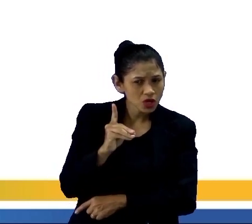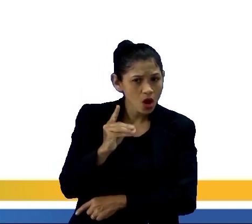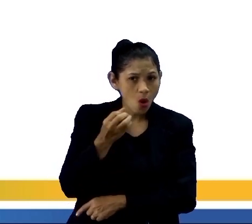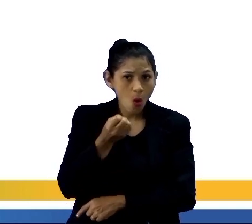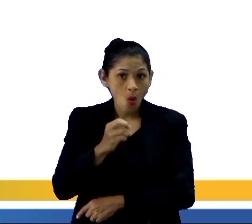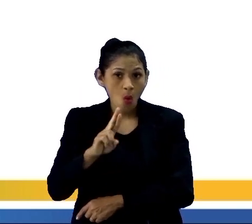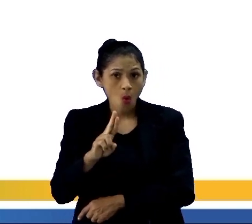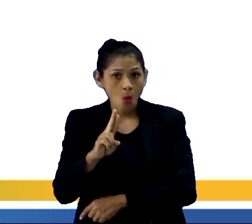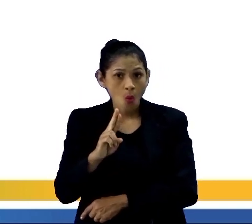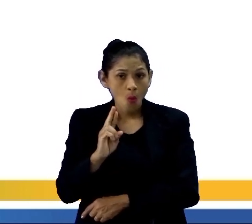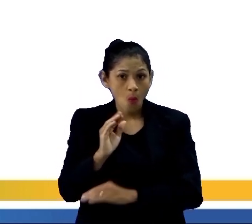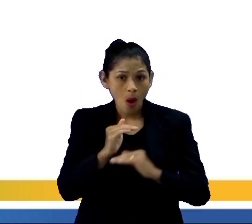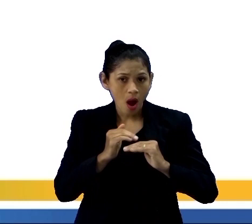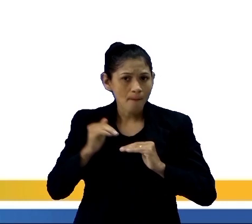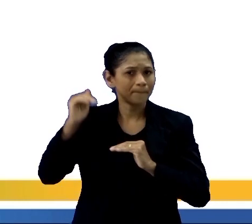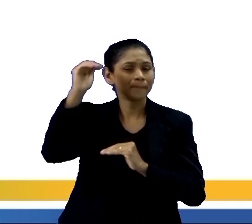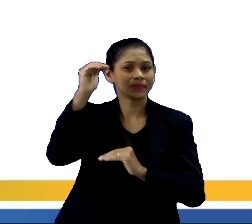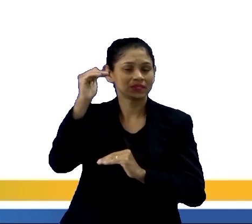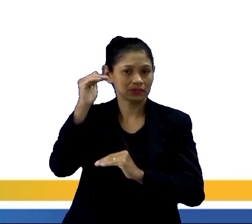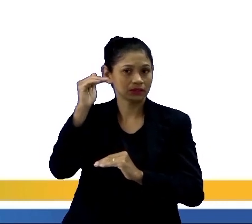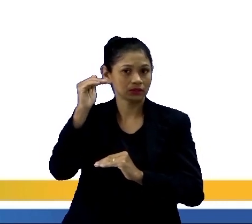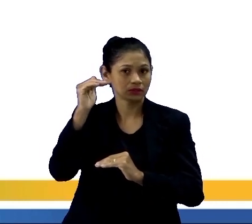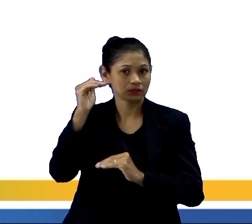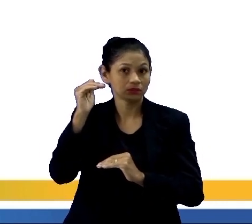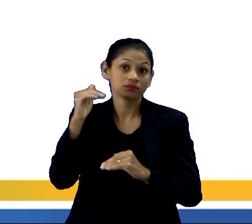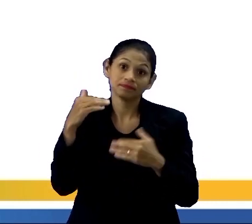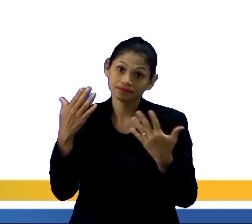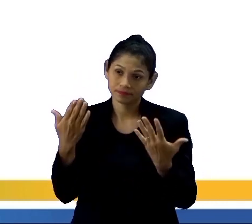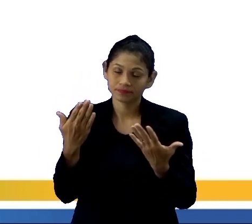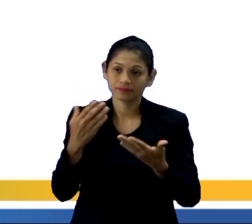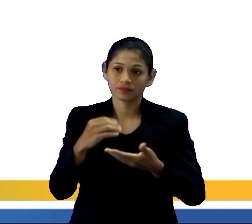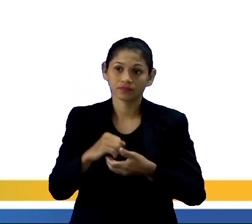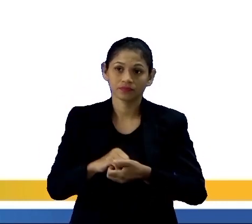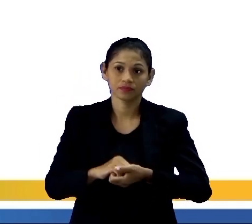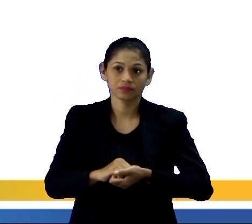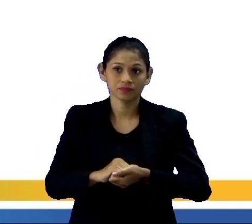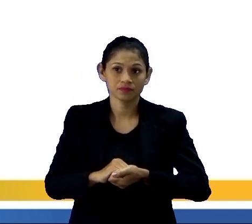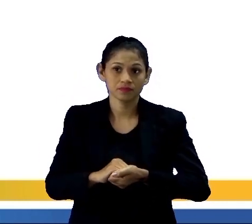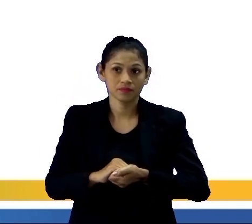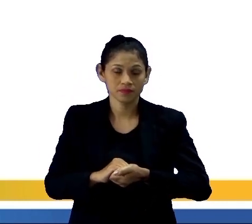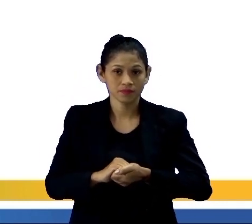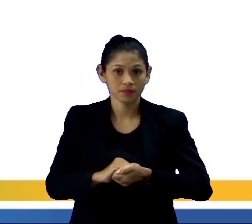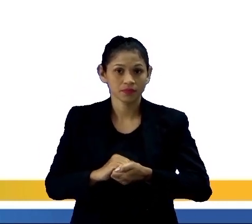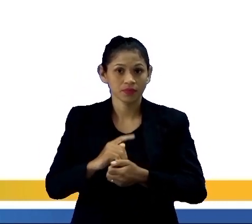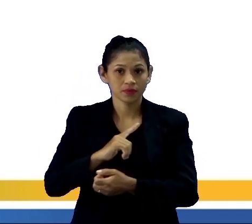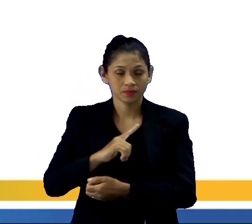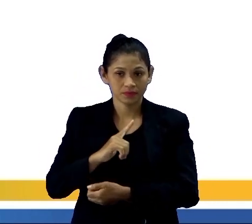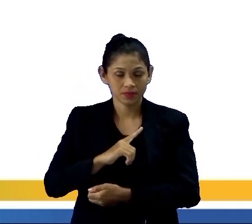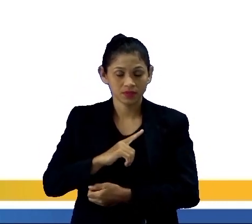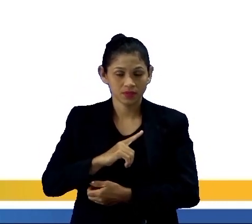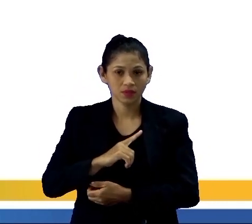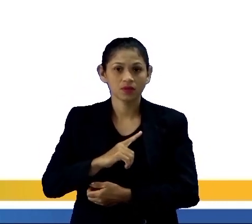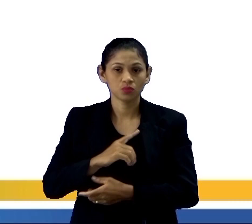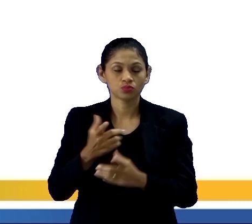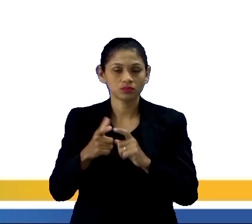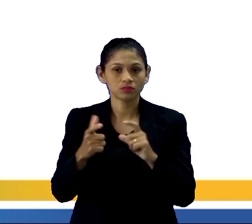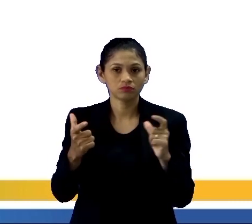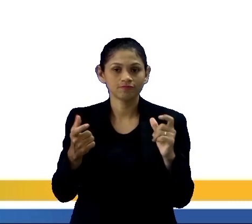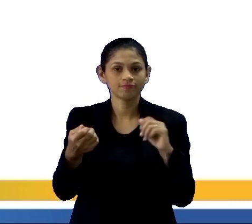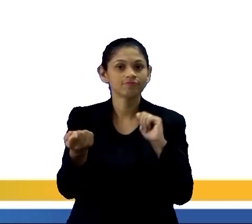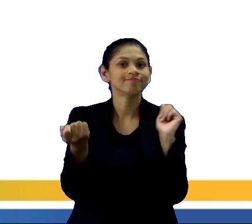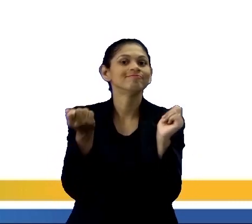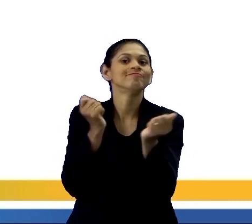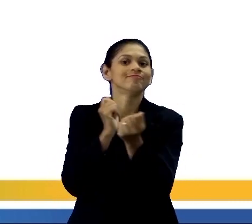aumentarão os dias. Logo, nós temos uma grandeza